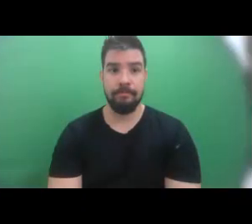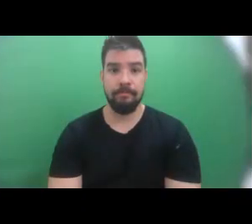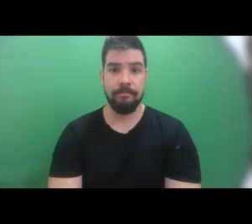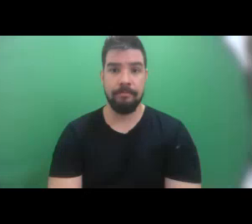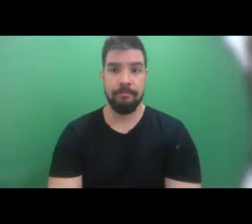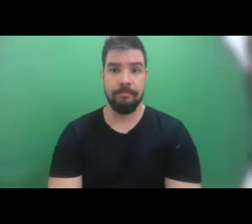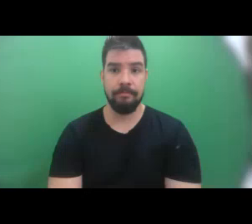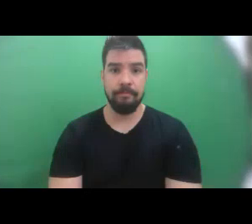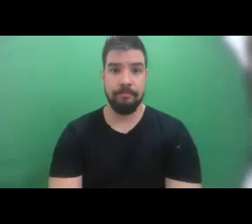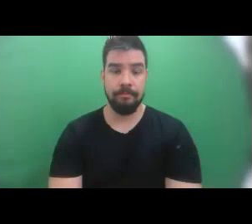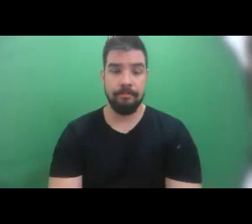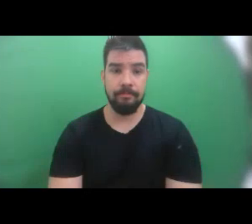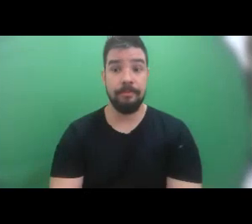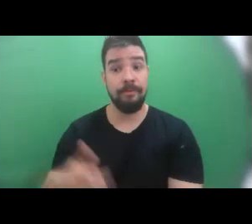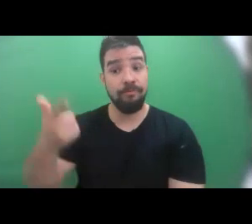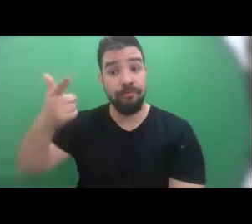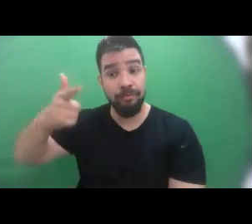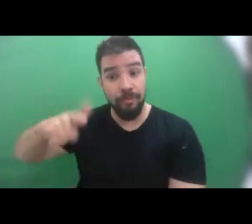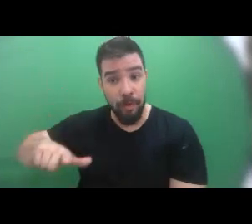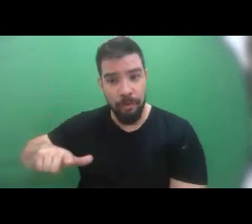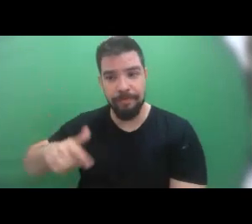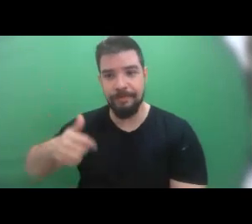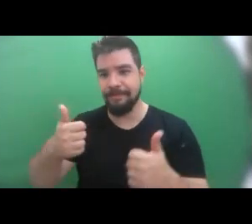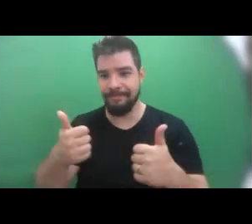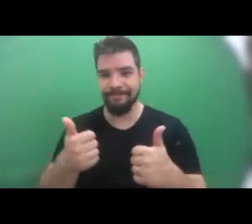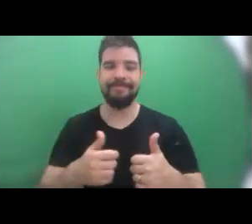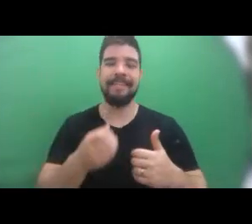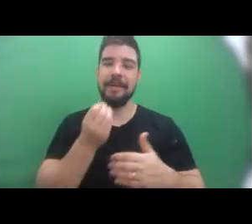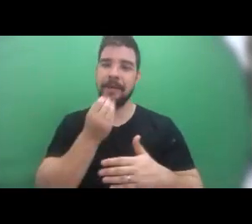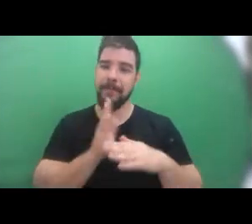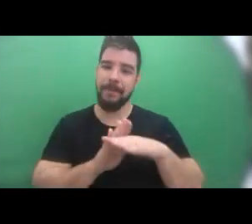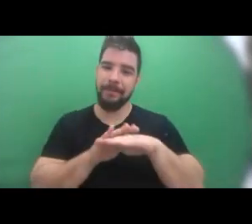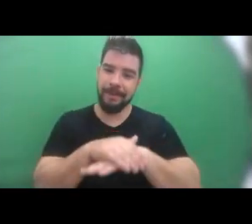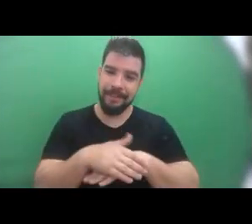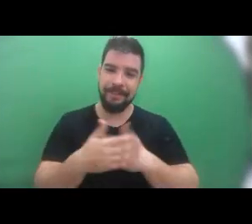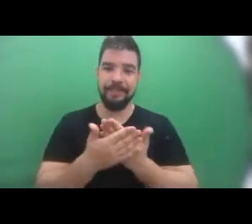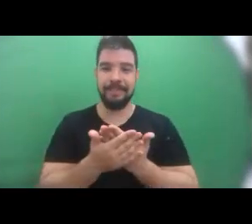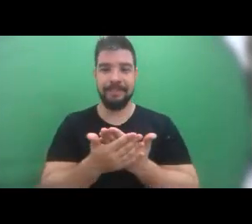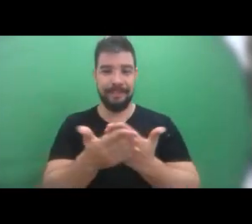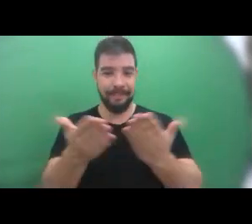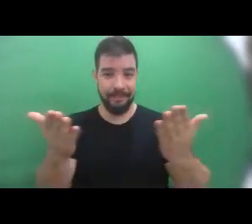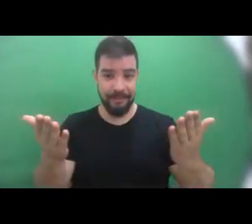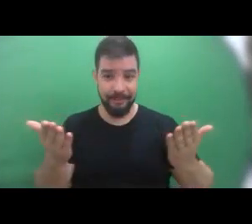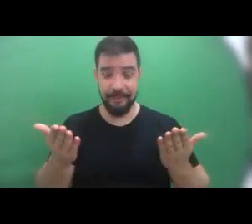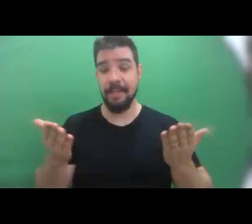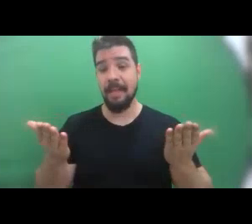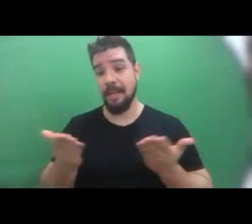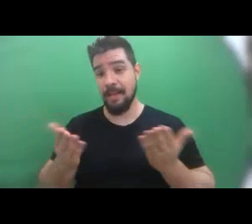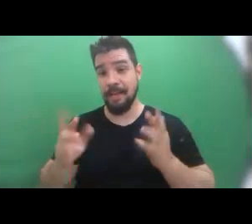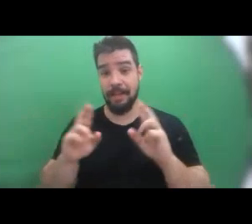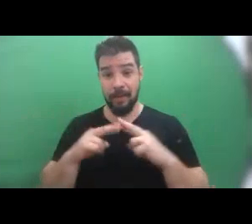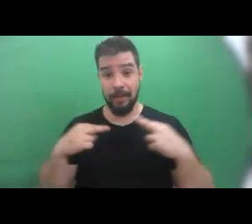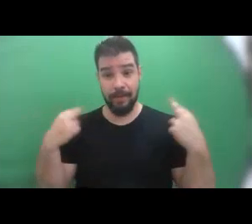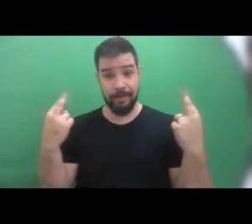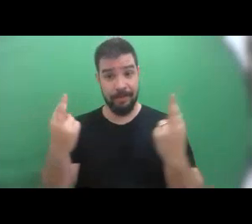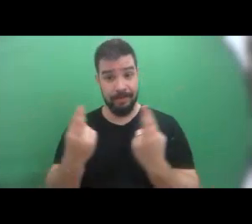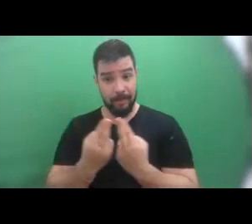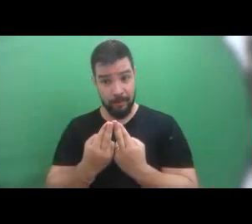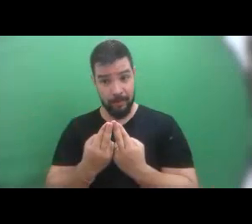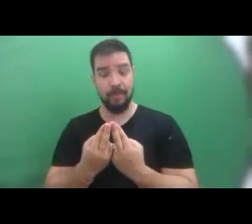Então, vamos começar de novo. Então, boa noite a todos. Nossa reunião de hoje é a